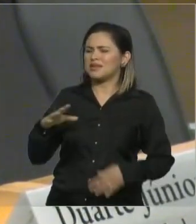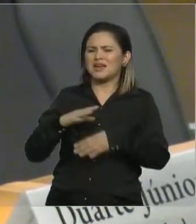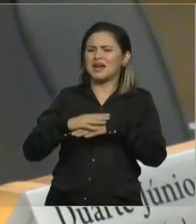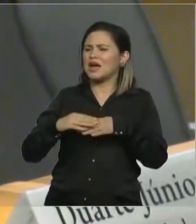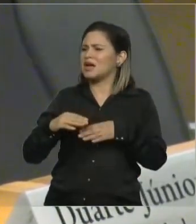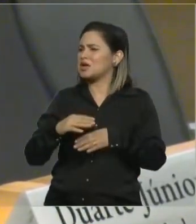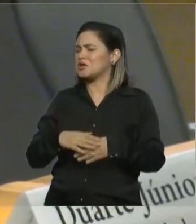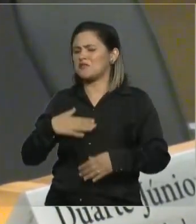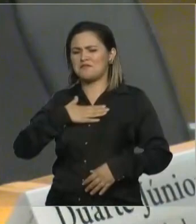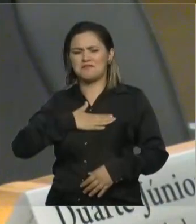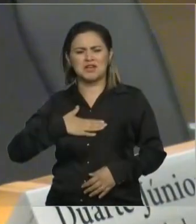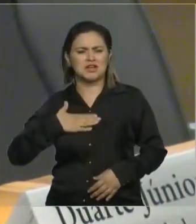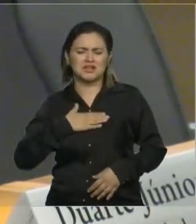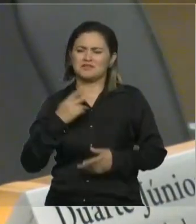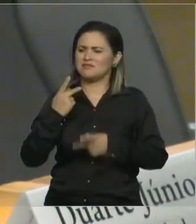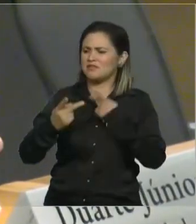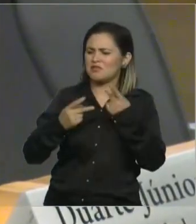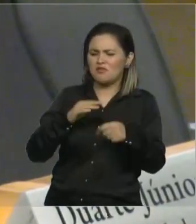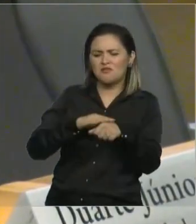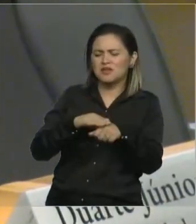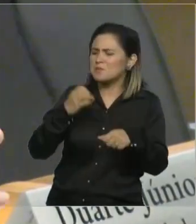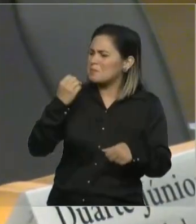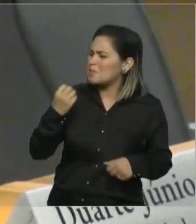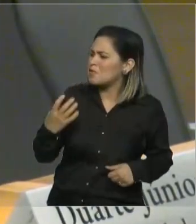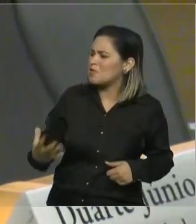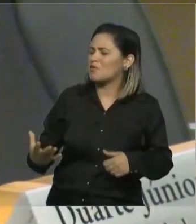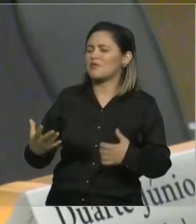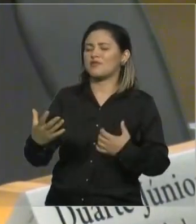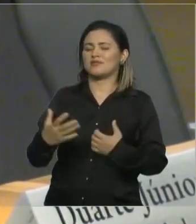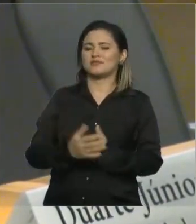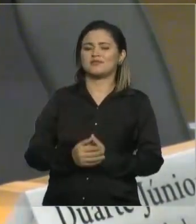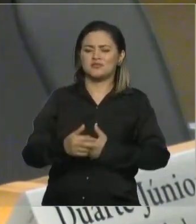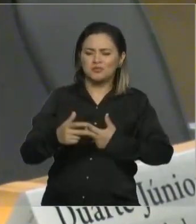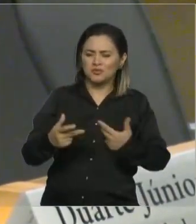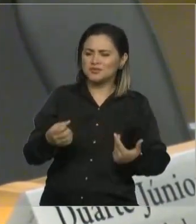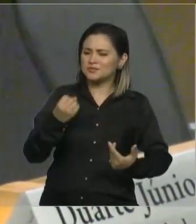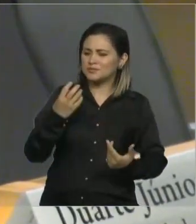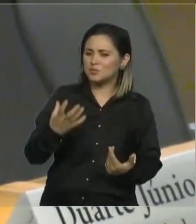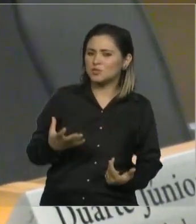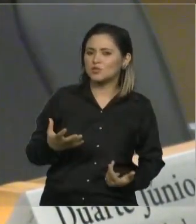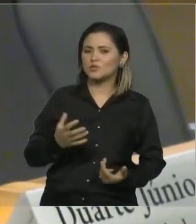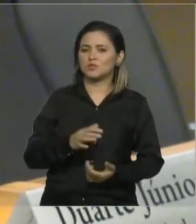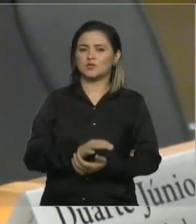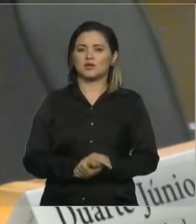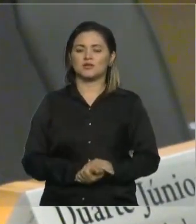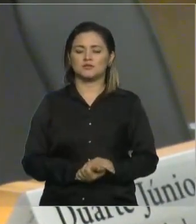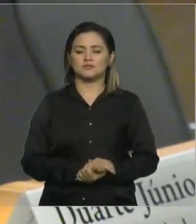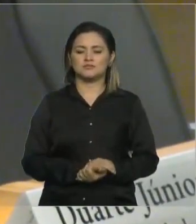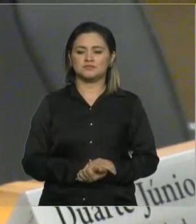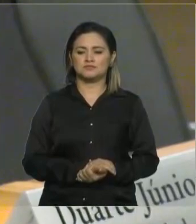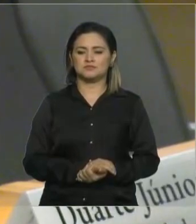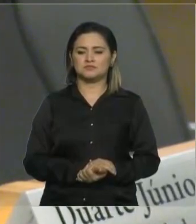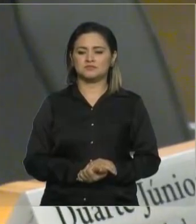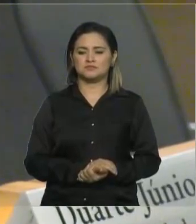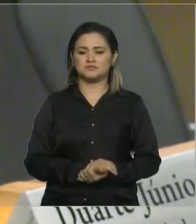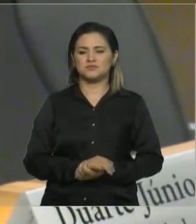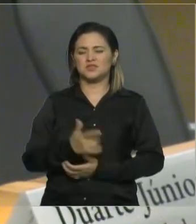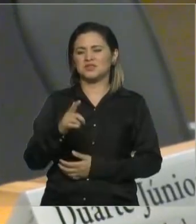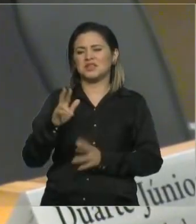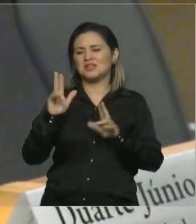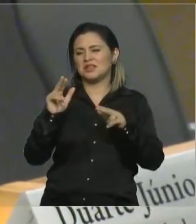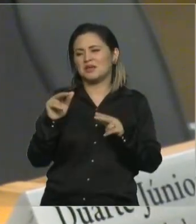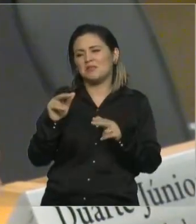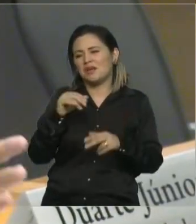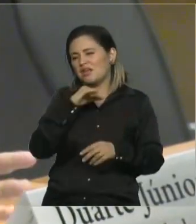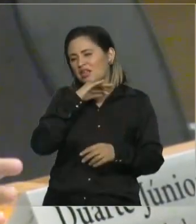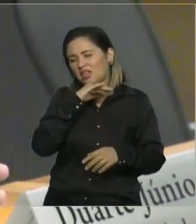com assuntos bons, sempre com palavras boas, positivas, sem qualquer tipo de assunto desagradável,